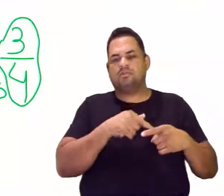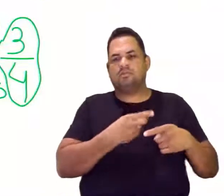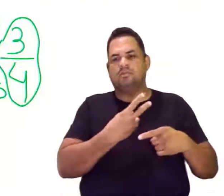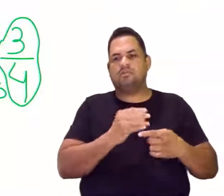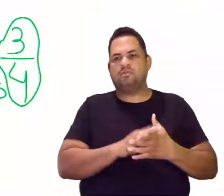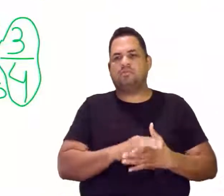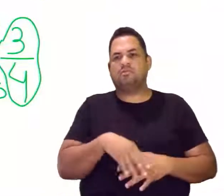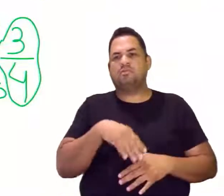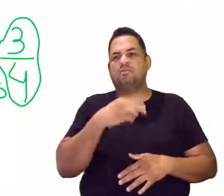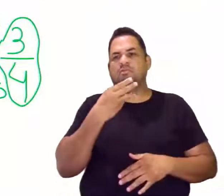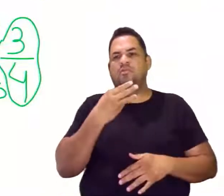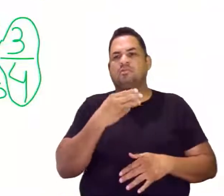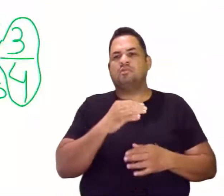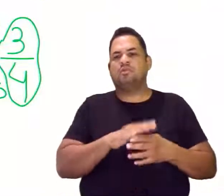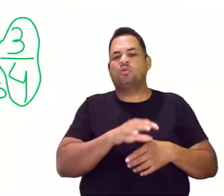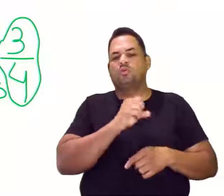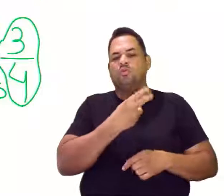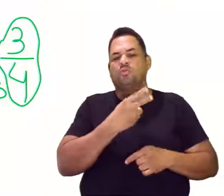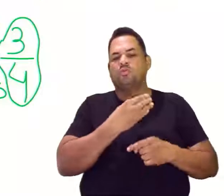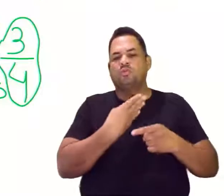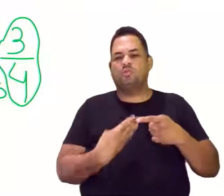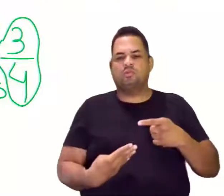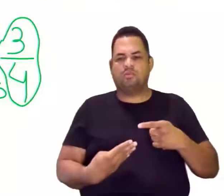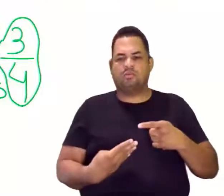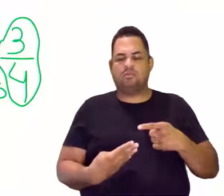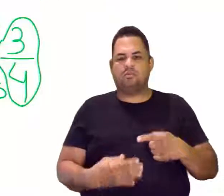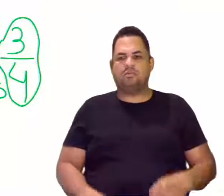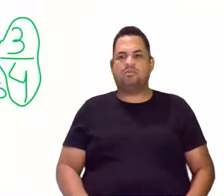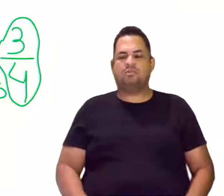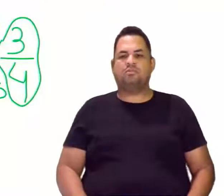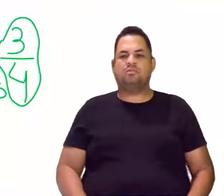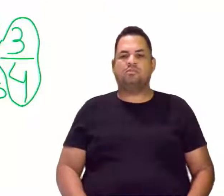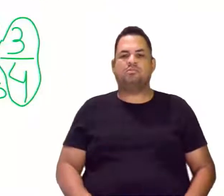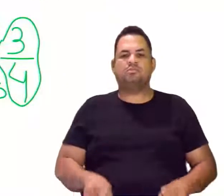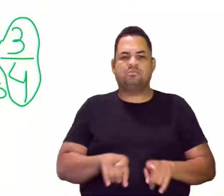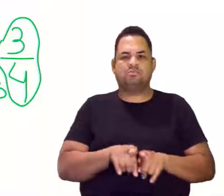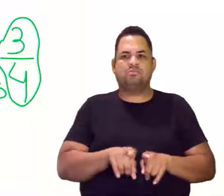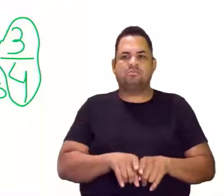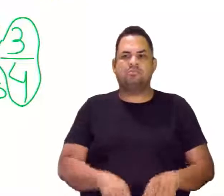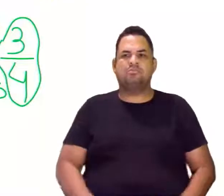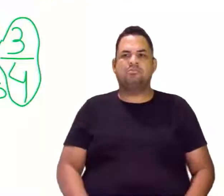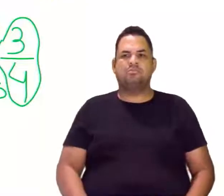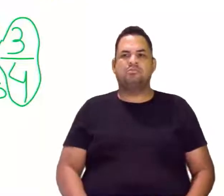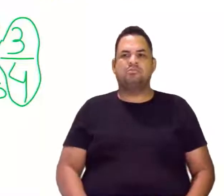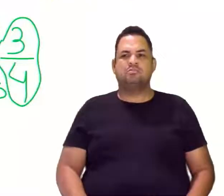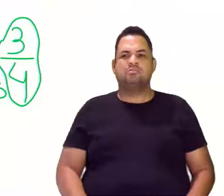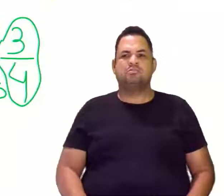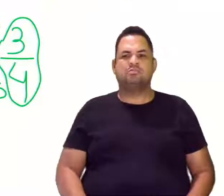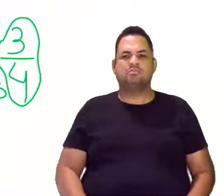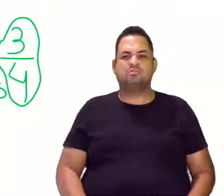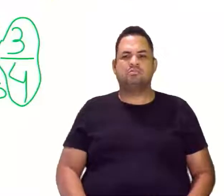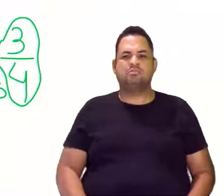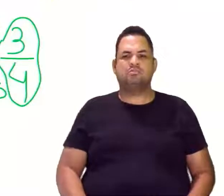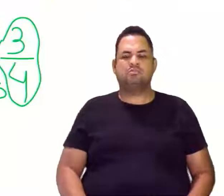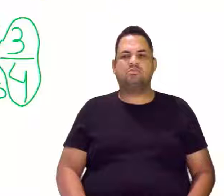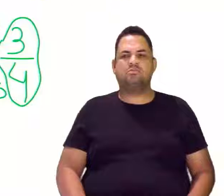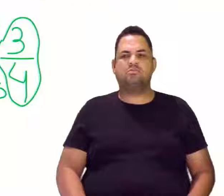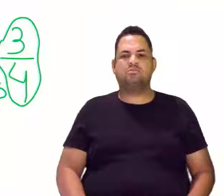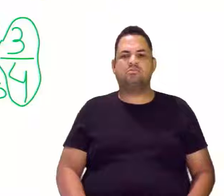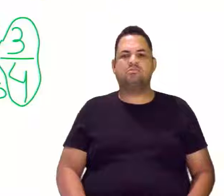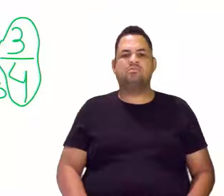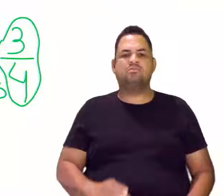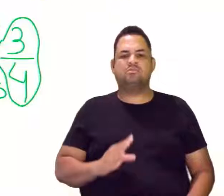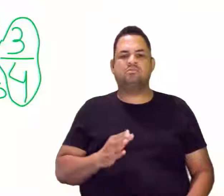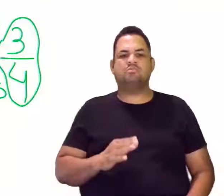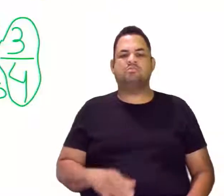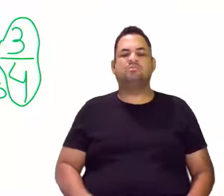3. 8 por 2? 4. Opa, 3/4 igual. Também, então também serve, né? 1, 2, 3, 4 já deram